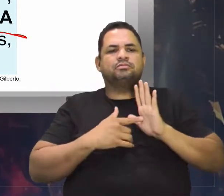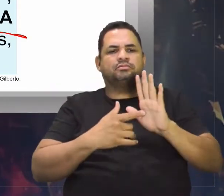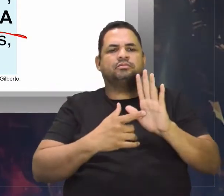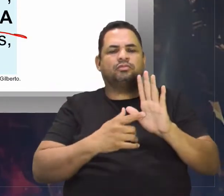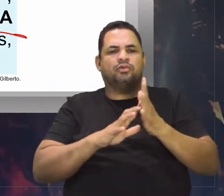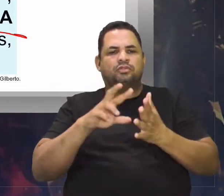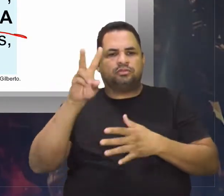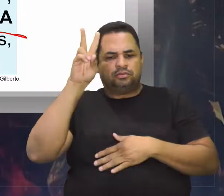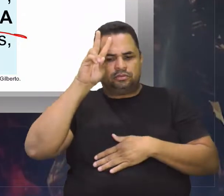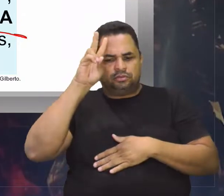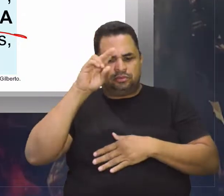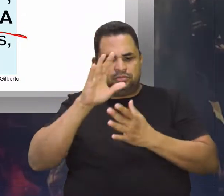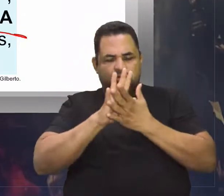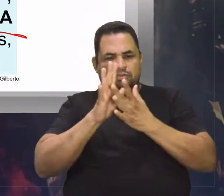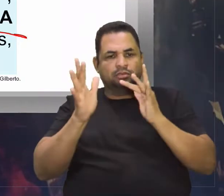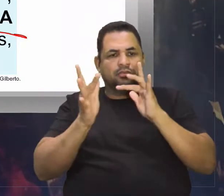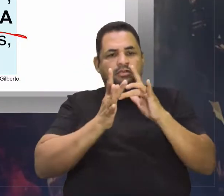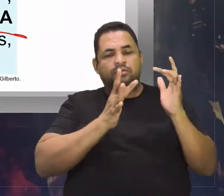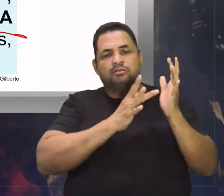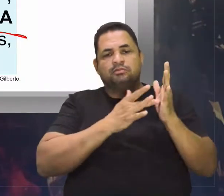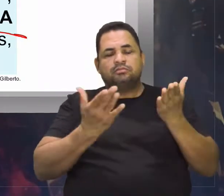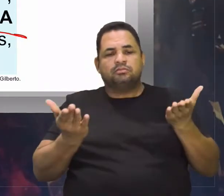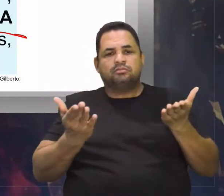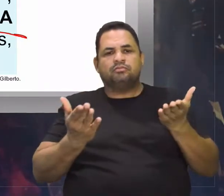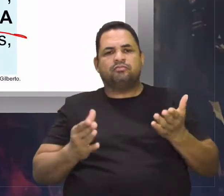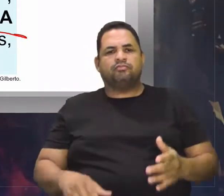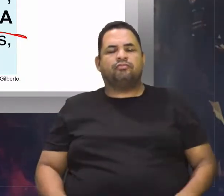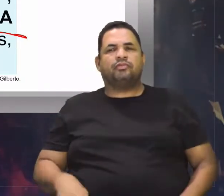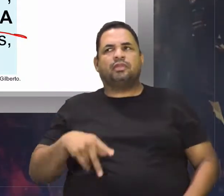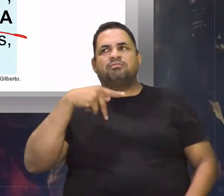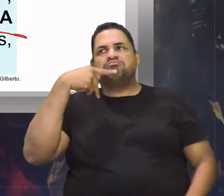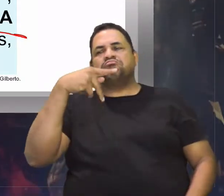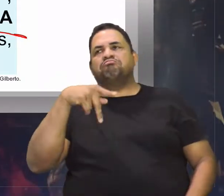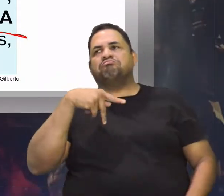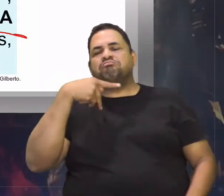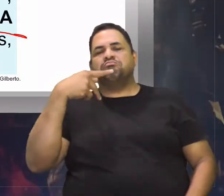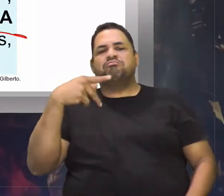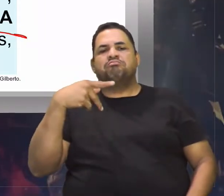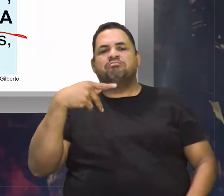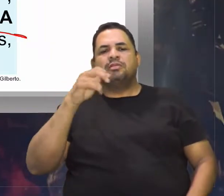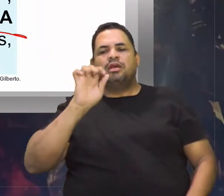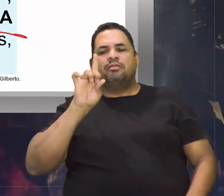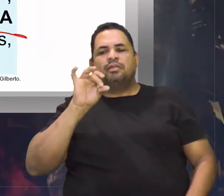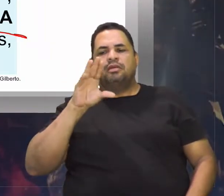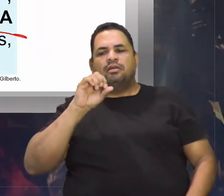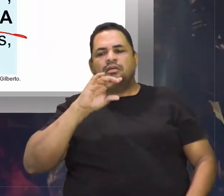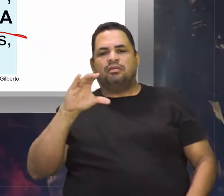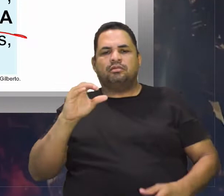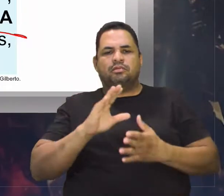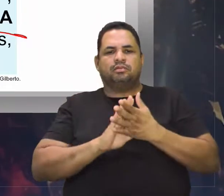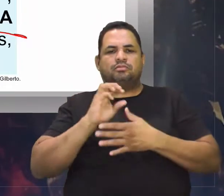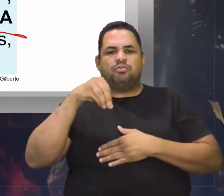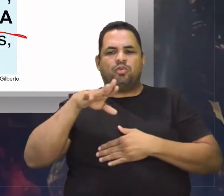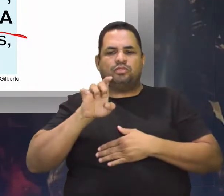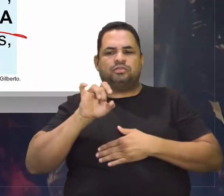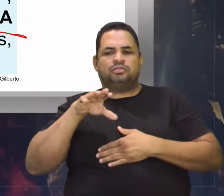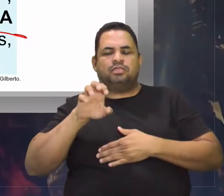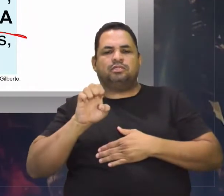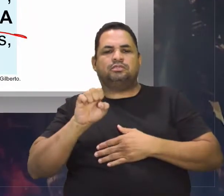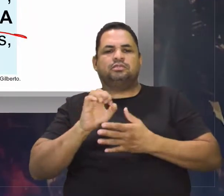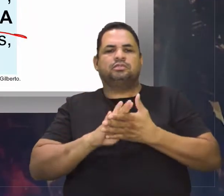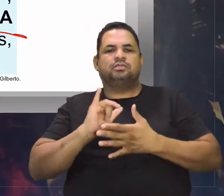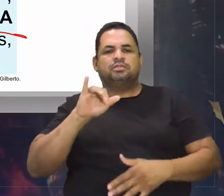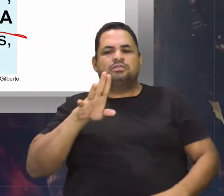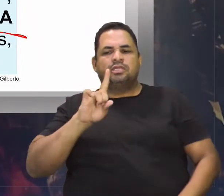de Jesus Cristo, ele conta a história de Jesus Cristo, conta a história de Abraão, de Moisés,